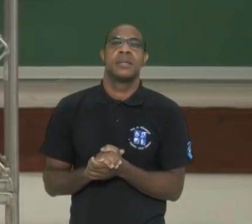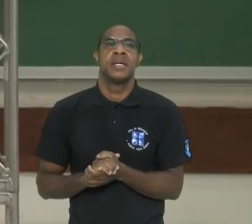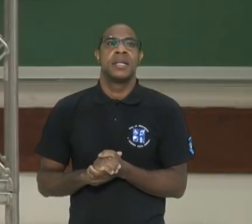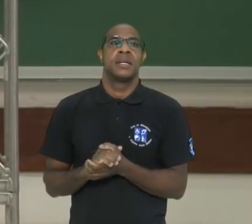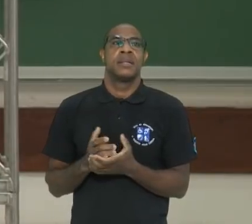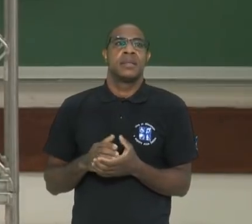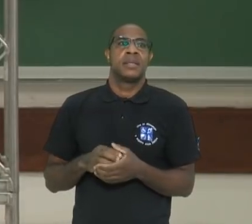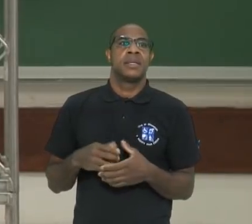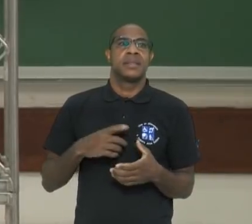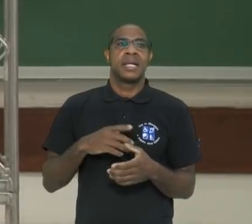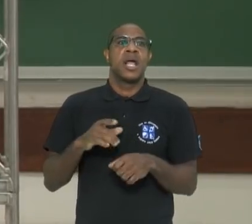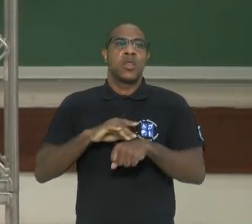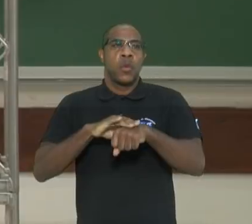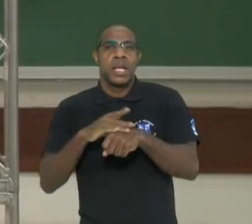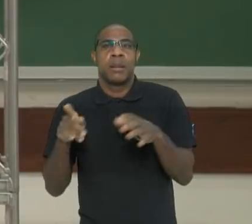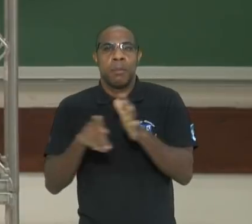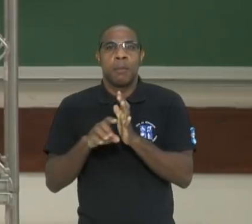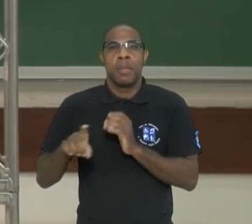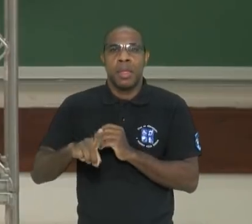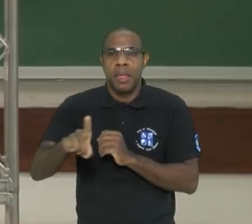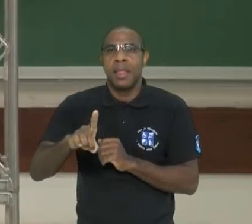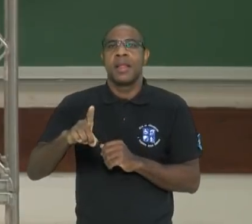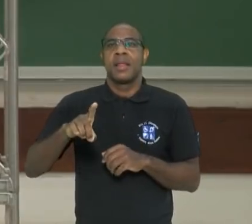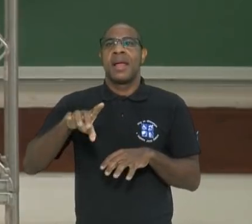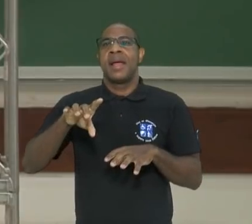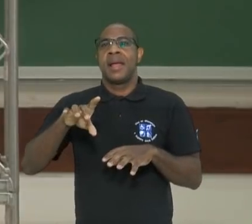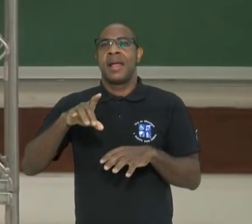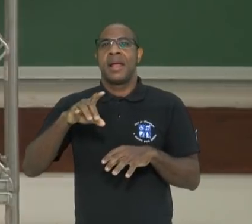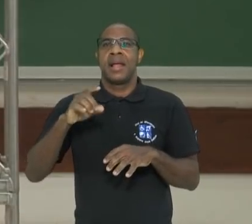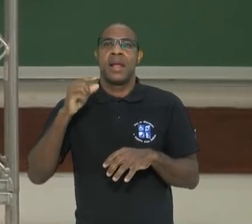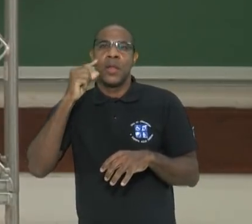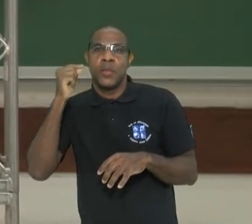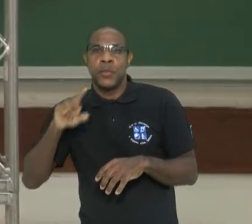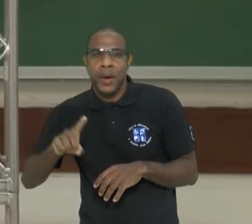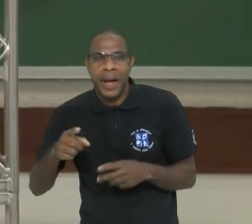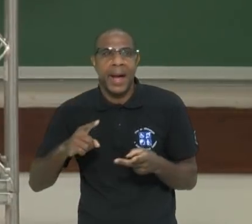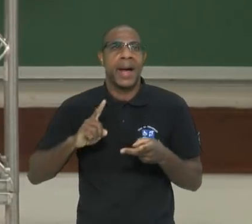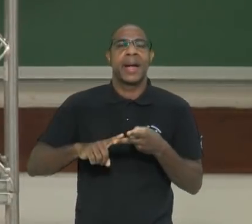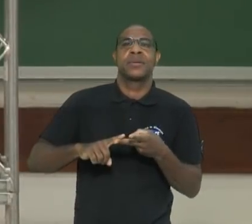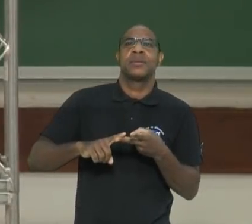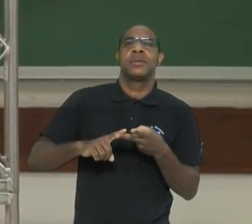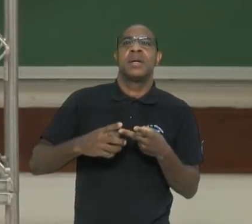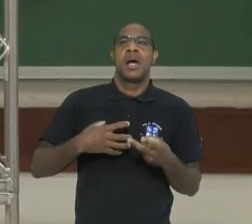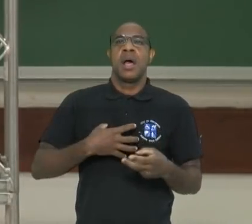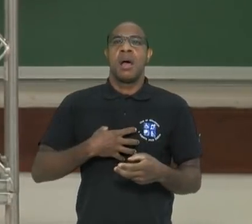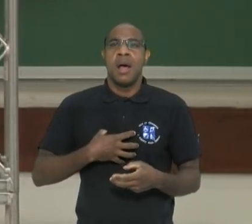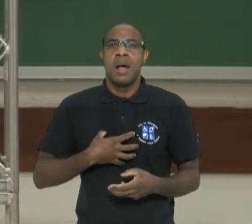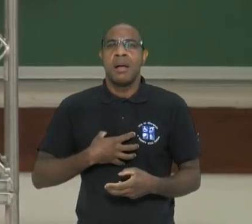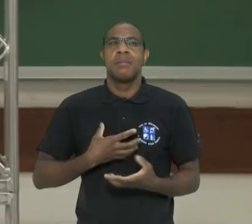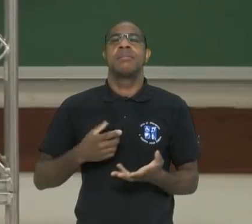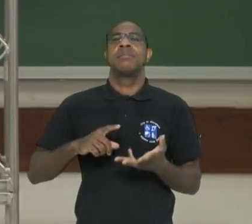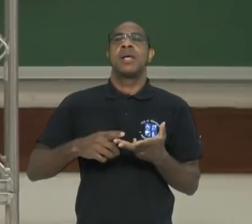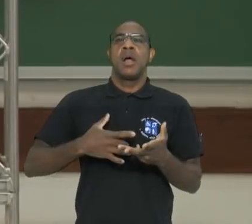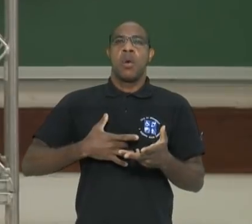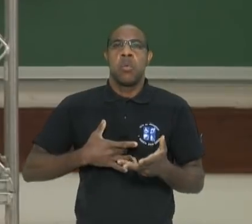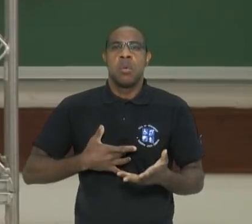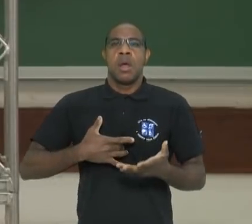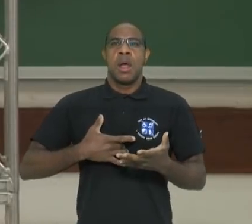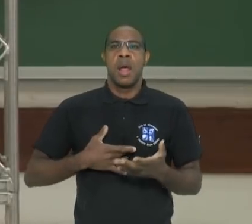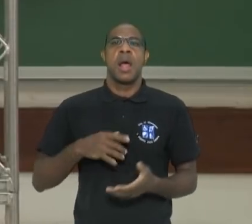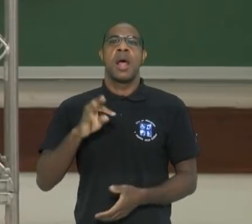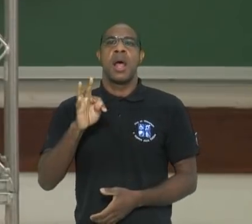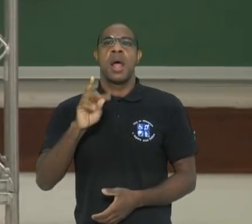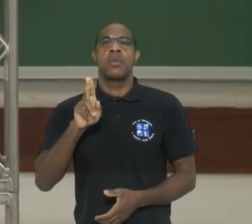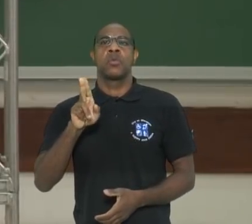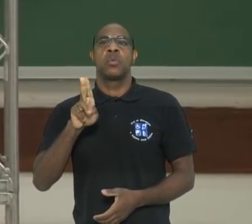para conhecer esses micro-organismos. Então, a primeira doença, pessoal, é a malária.